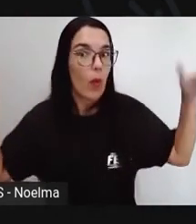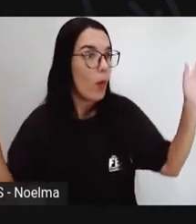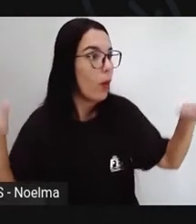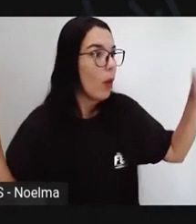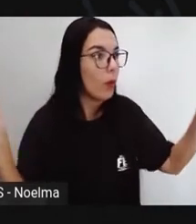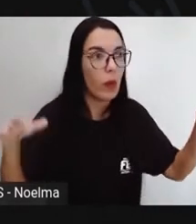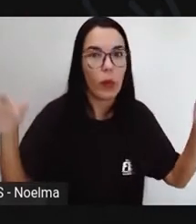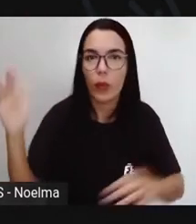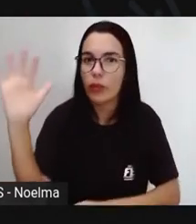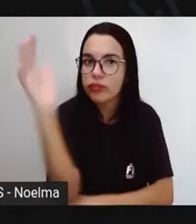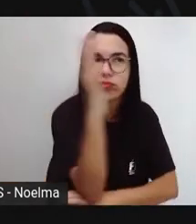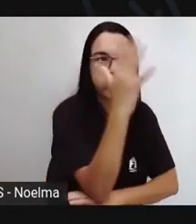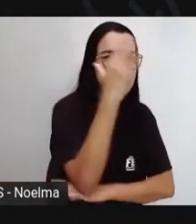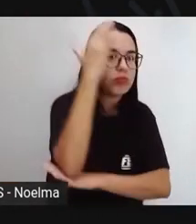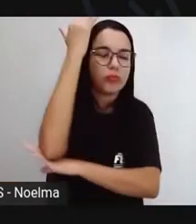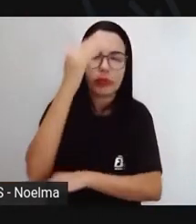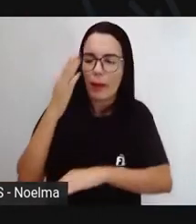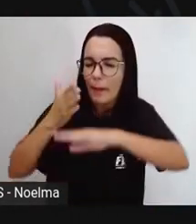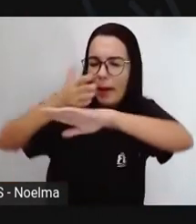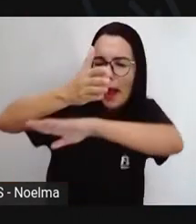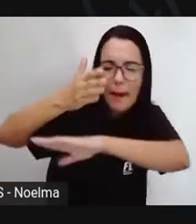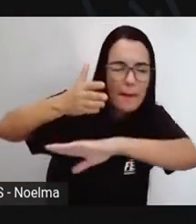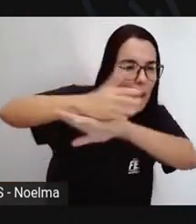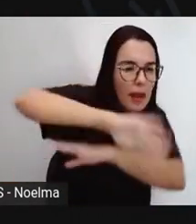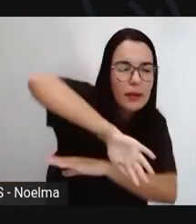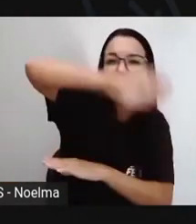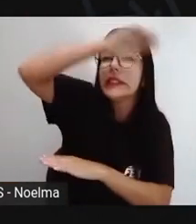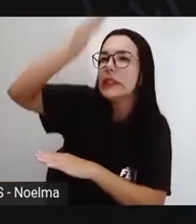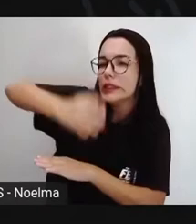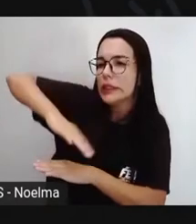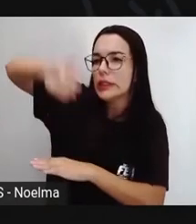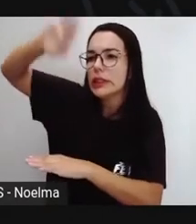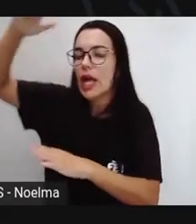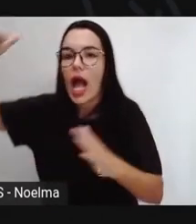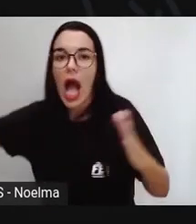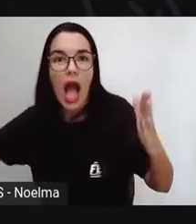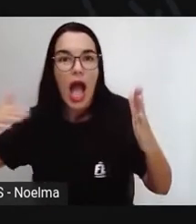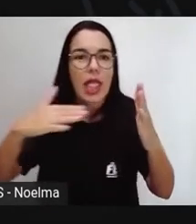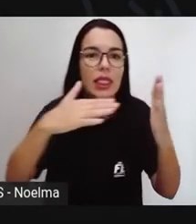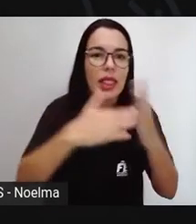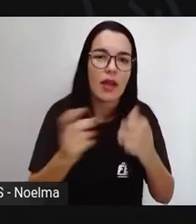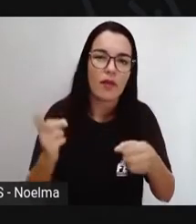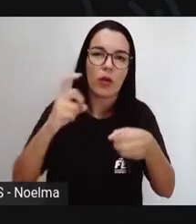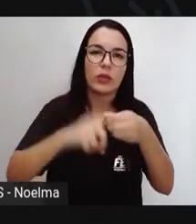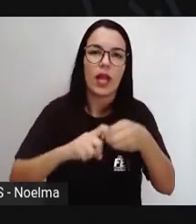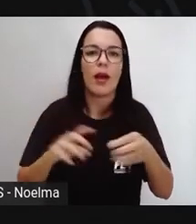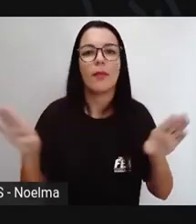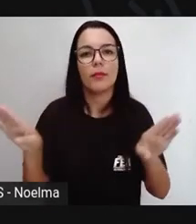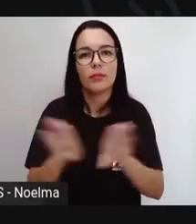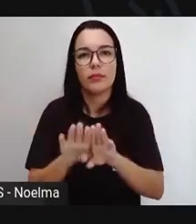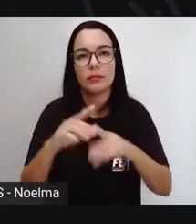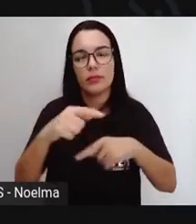atravessou trilhas, montanhas e rios. Até voltar ao próprio quarto.